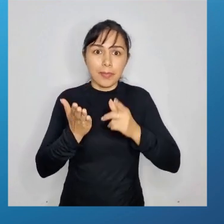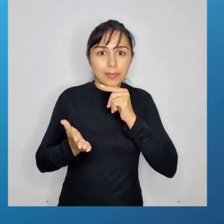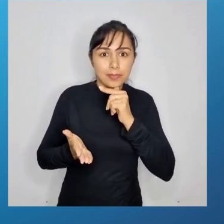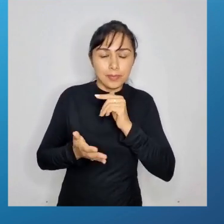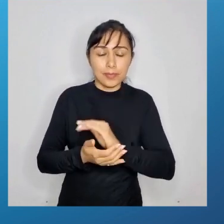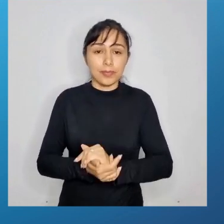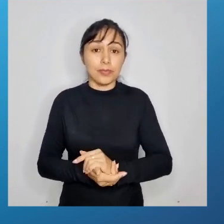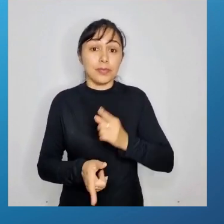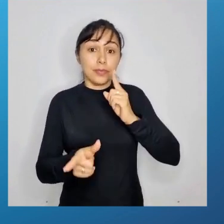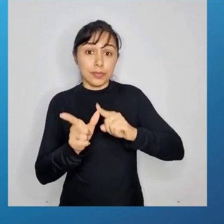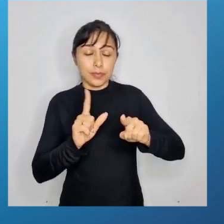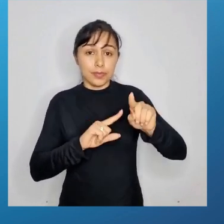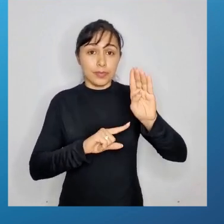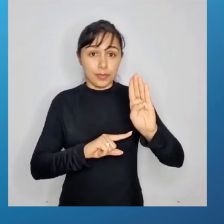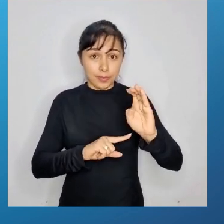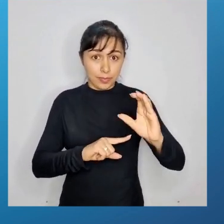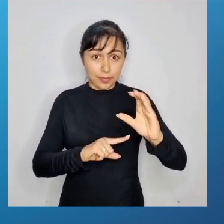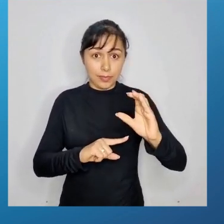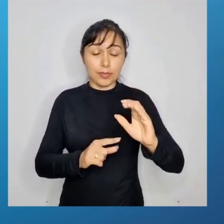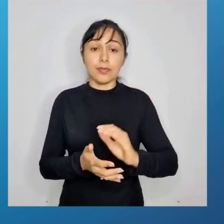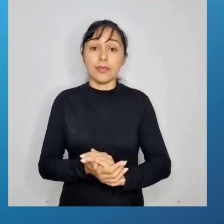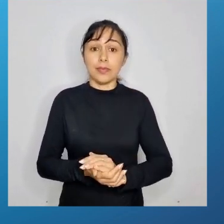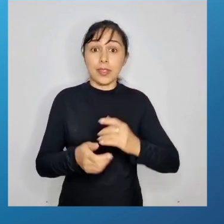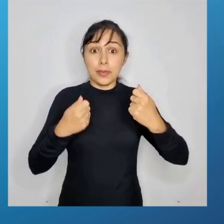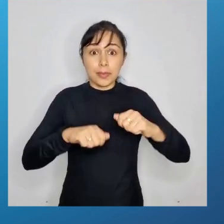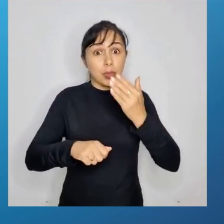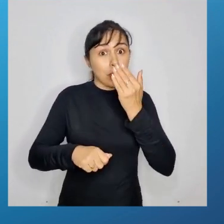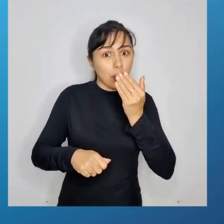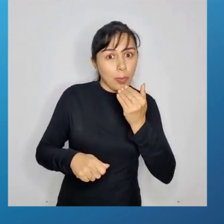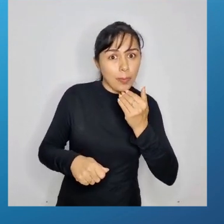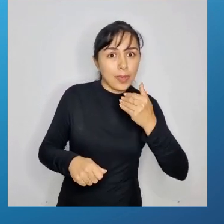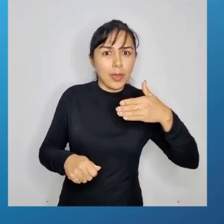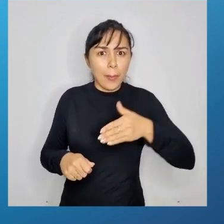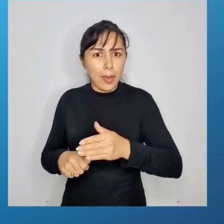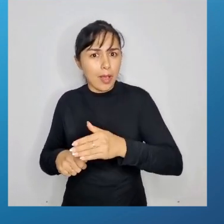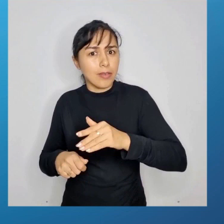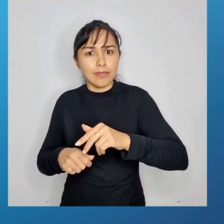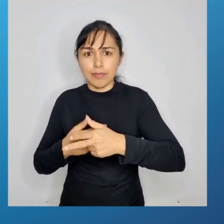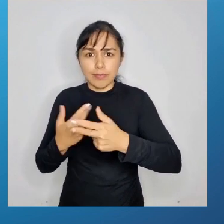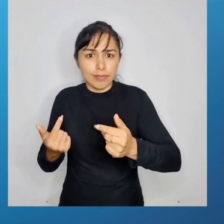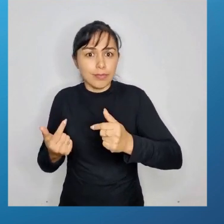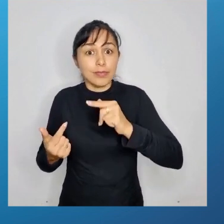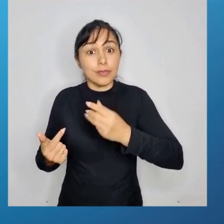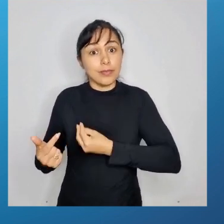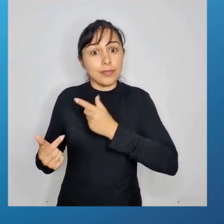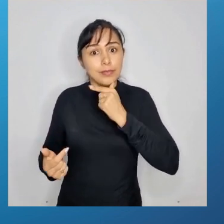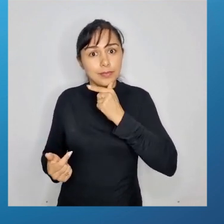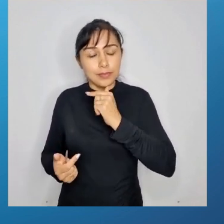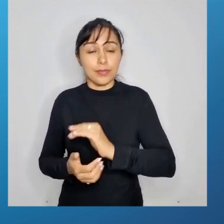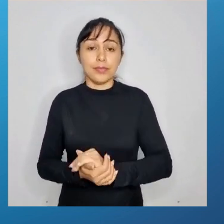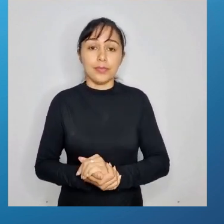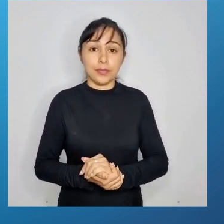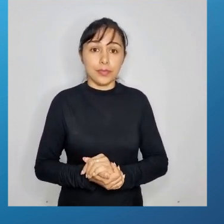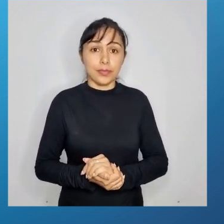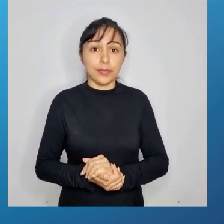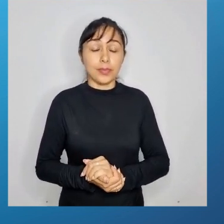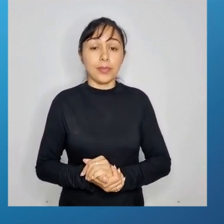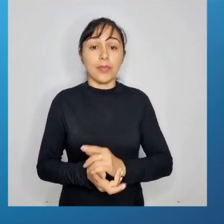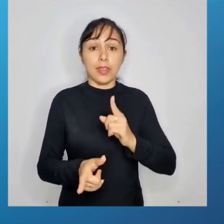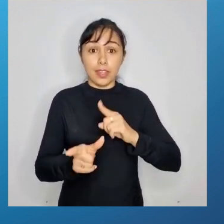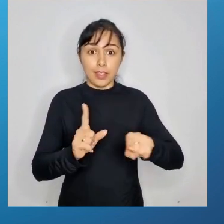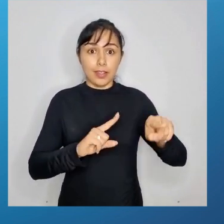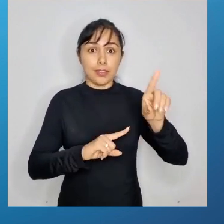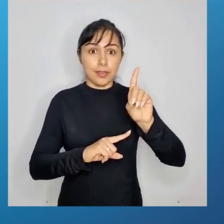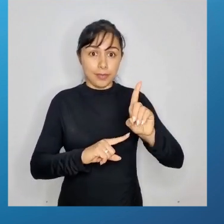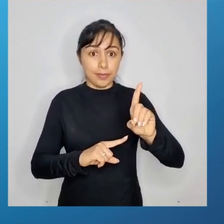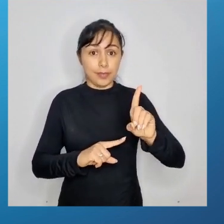C, alimentarem-se exclusivamente de animais aquáticos. Letra D, possuírem pulmões pouco eficientes e